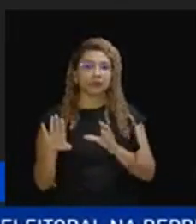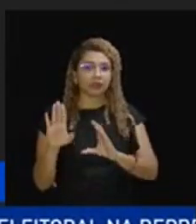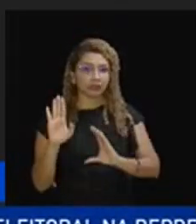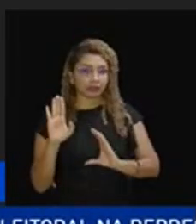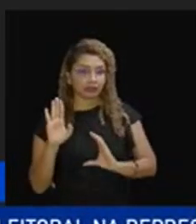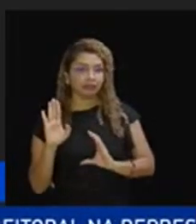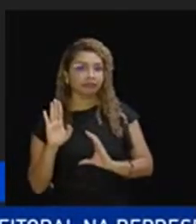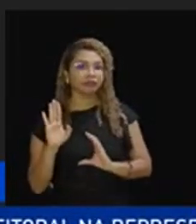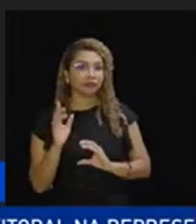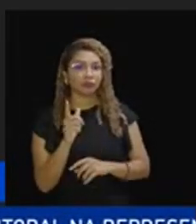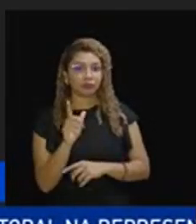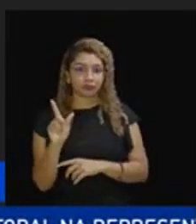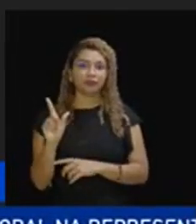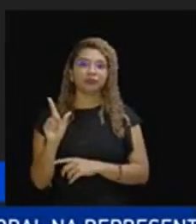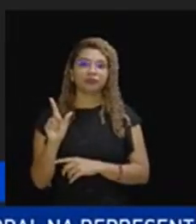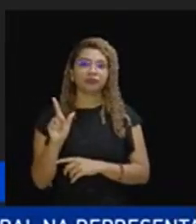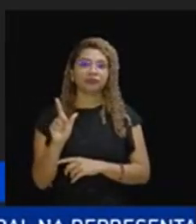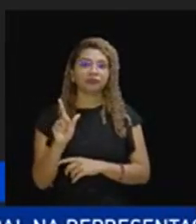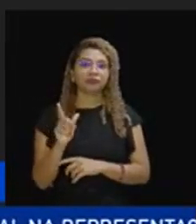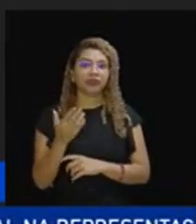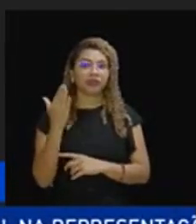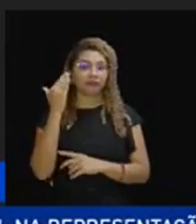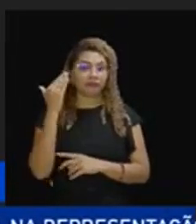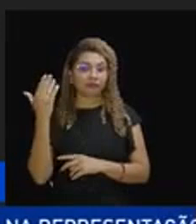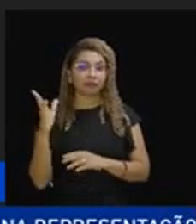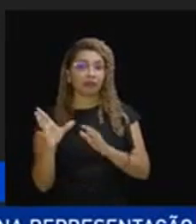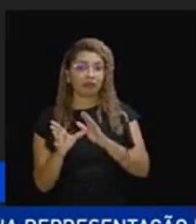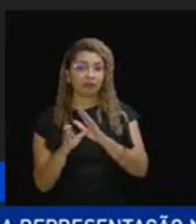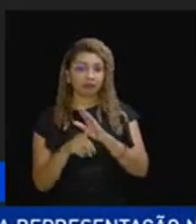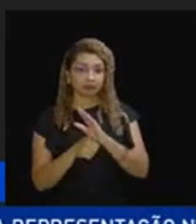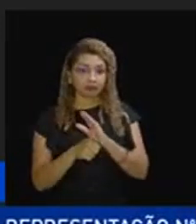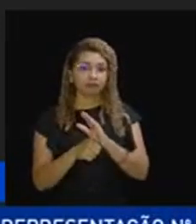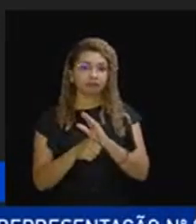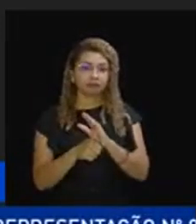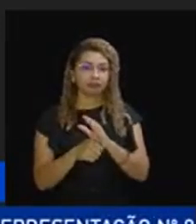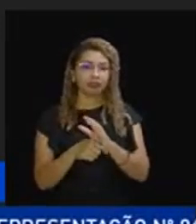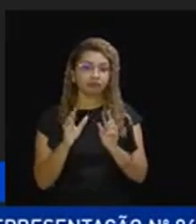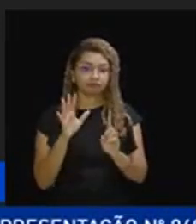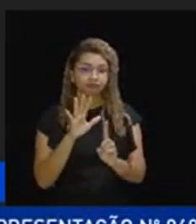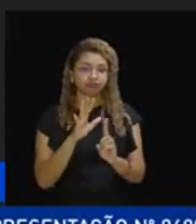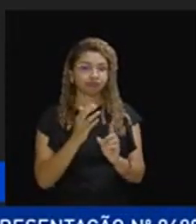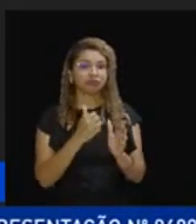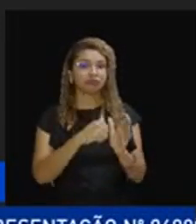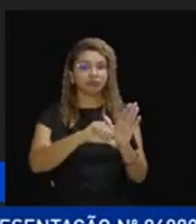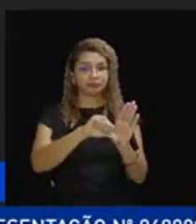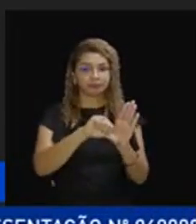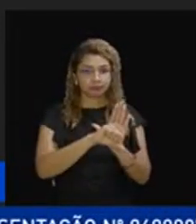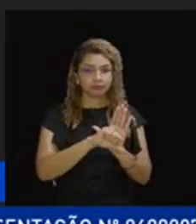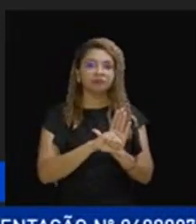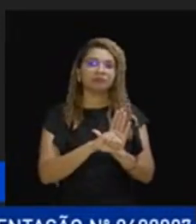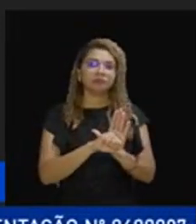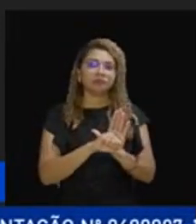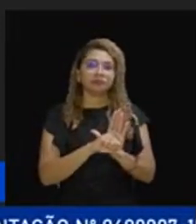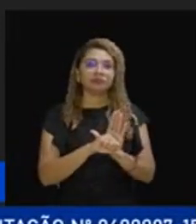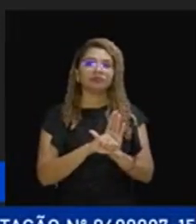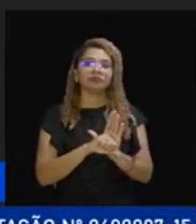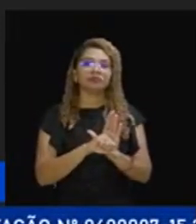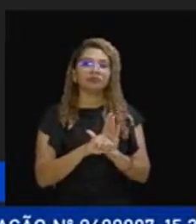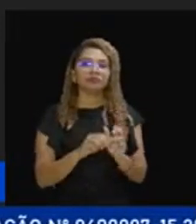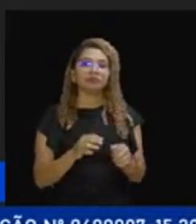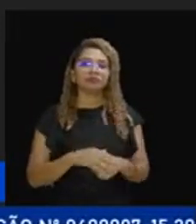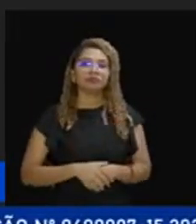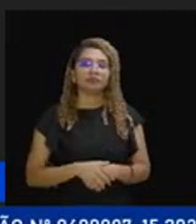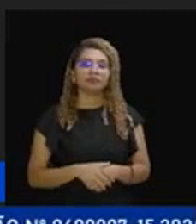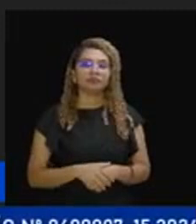ladrão. Colocam a ele, caluniam a sua pessoa, porque usem a ele uma